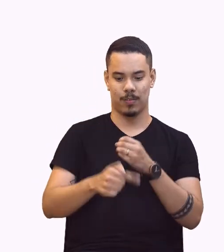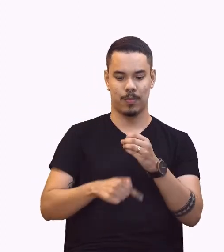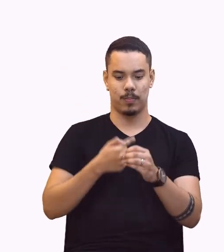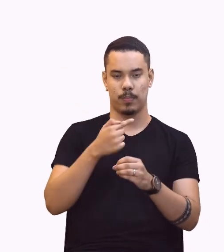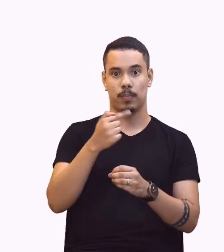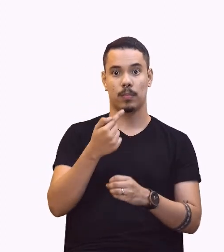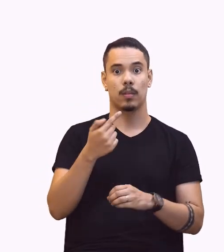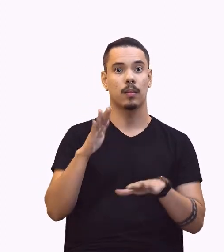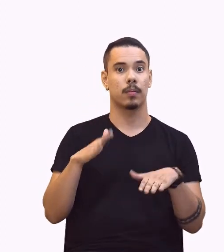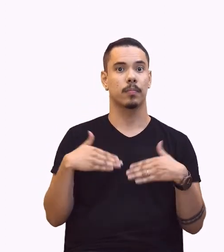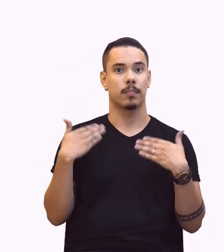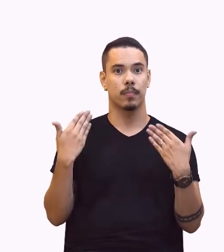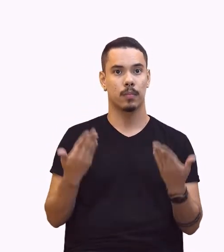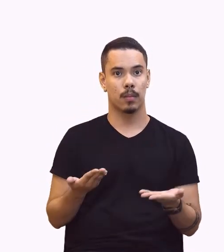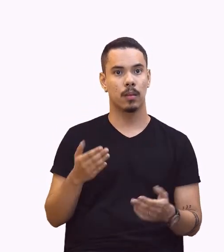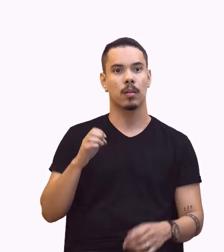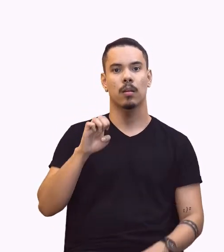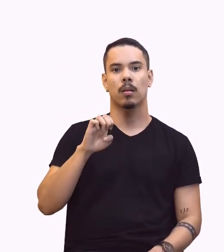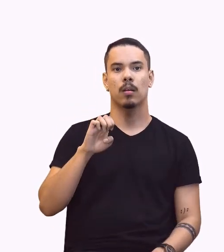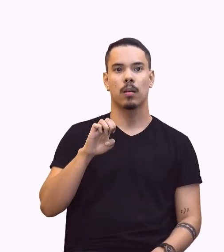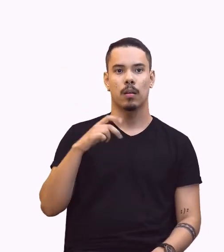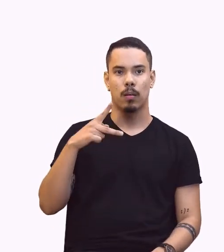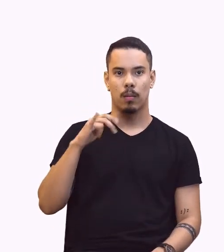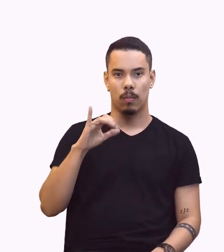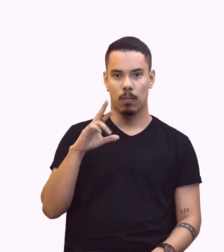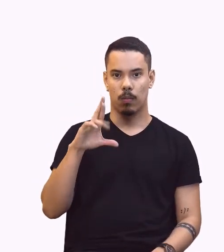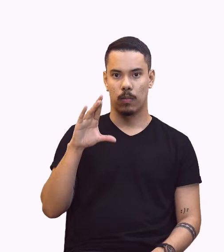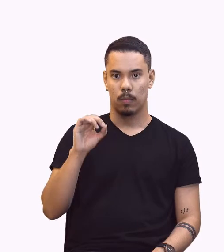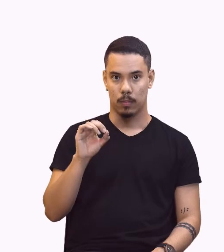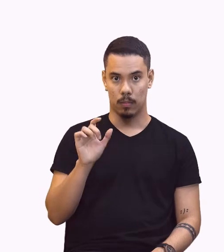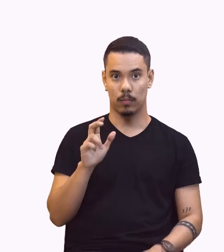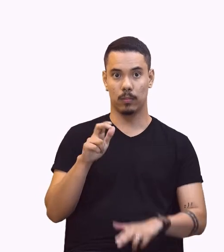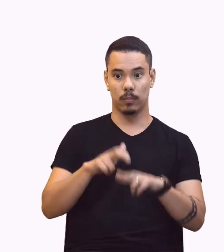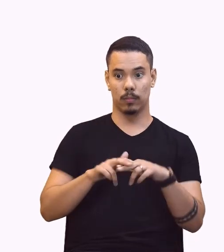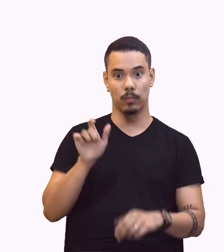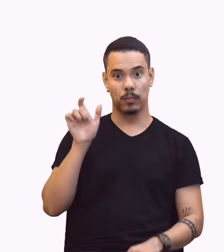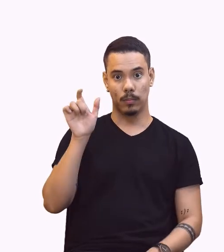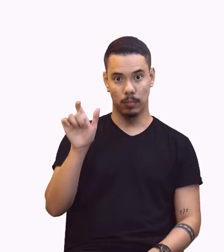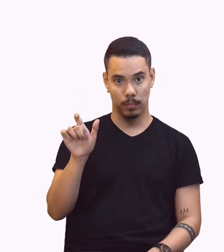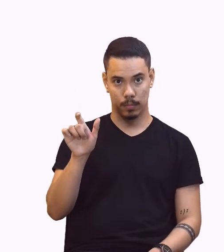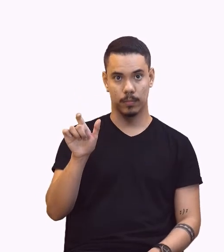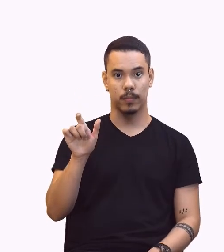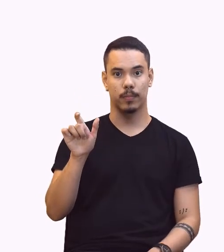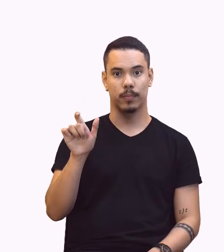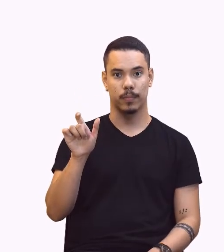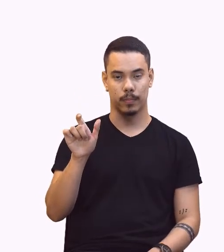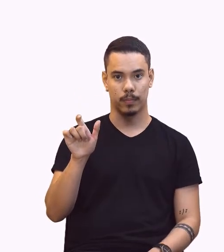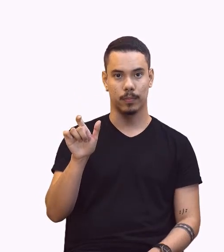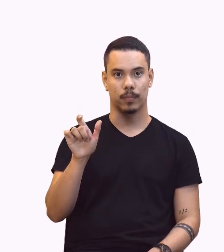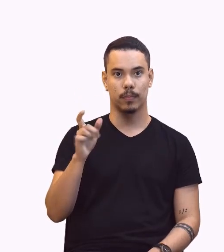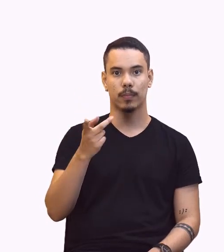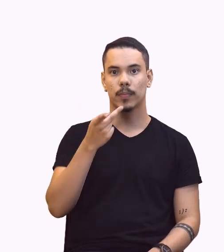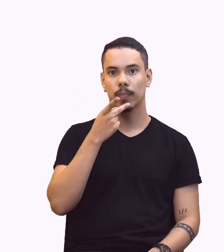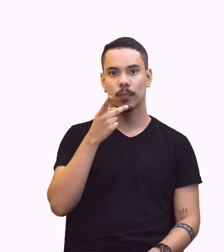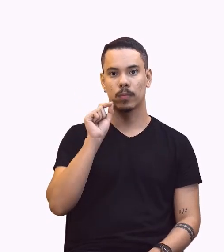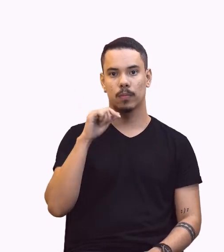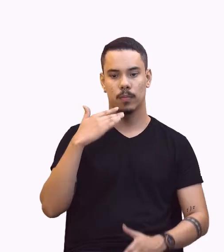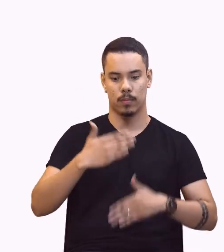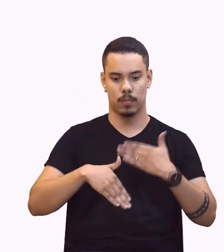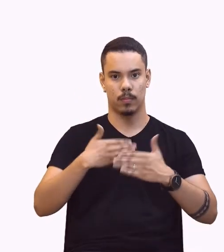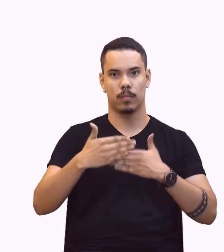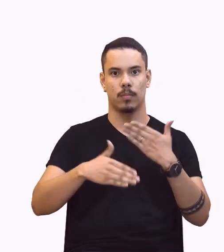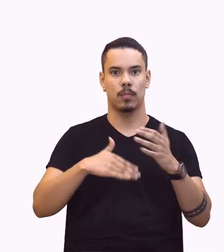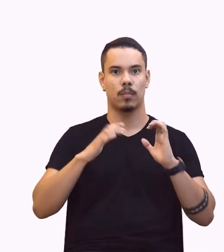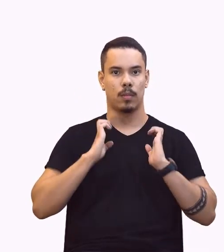Então, Epícoro, daí que vem a palavra epicurismo, ele desenvolve a ética